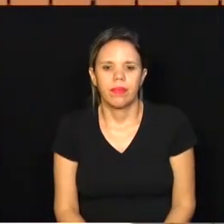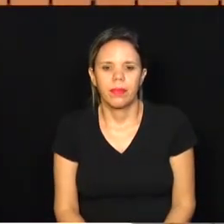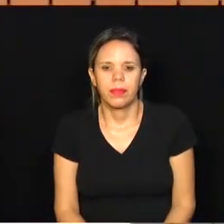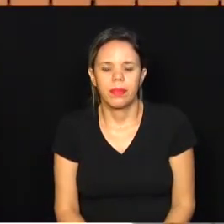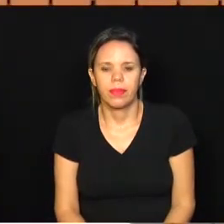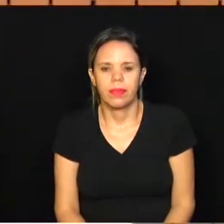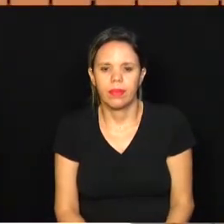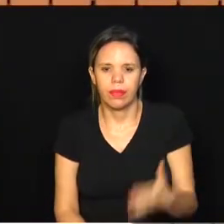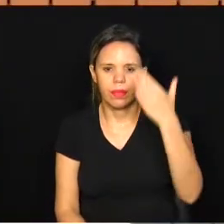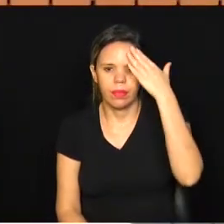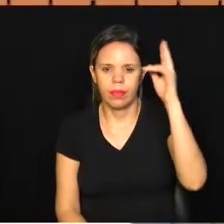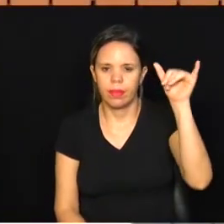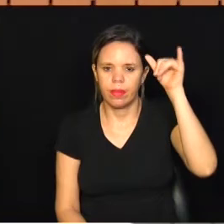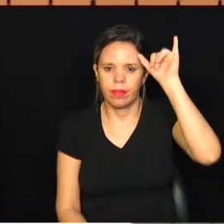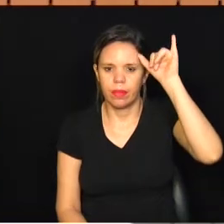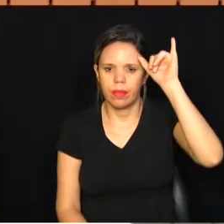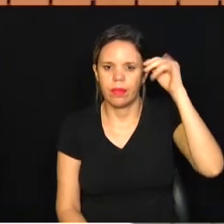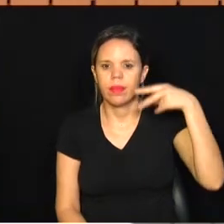Obrigado, Paulo.